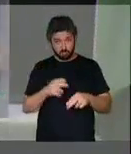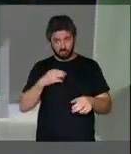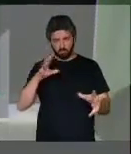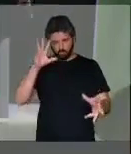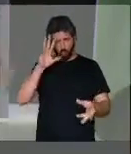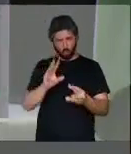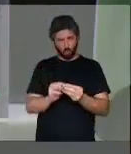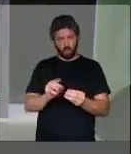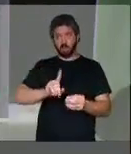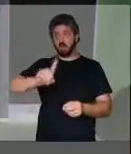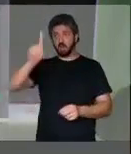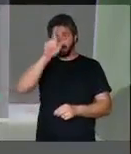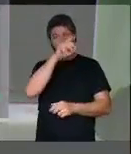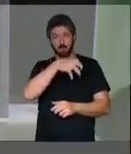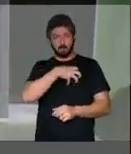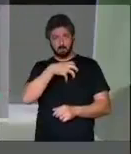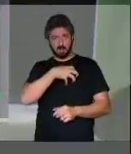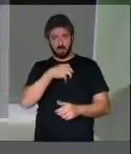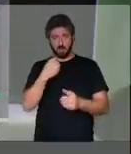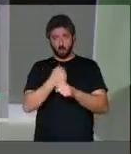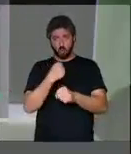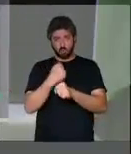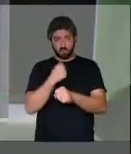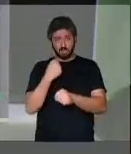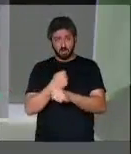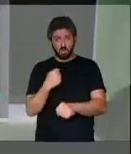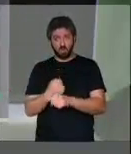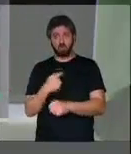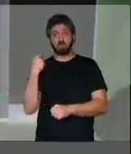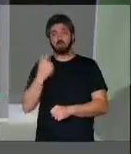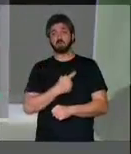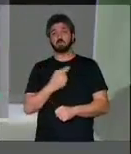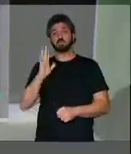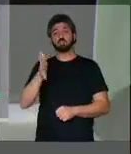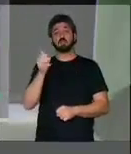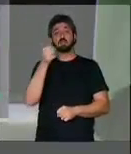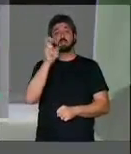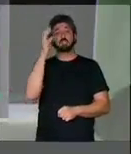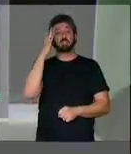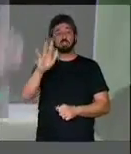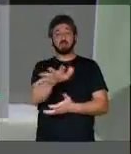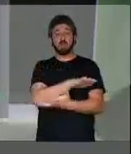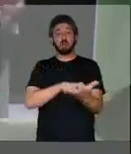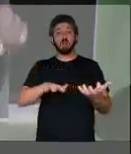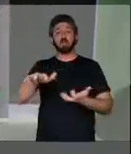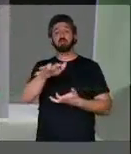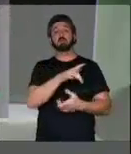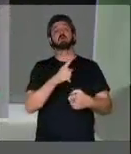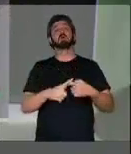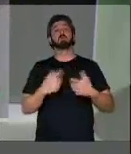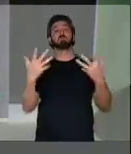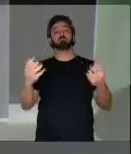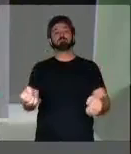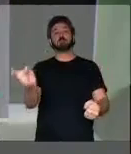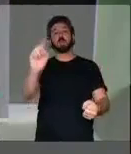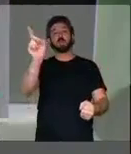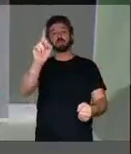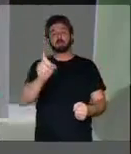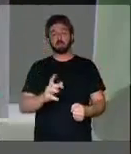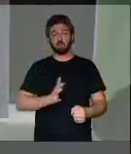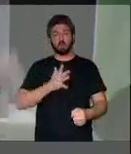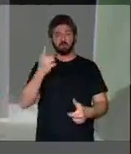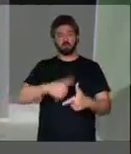para concluir, na Bahia, na construção pesada, nós estamos há 15 dias em greve por não aceitar a